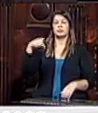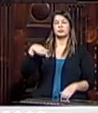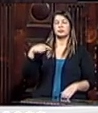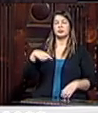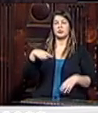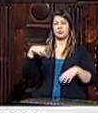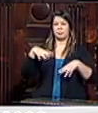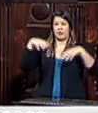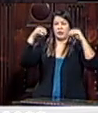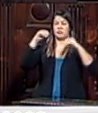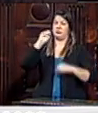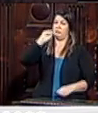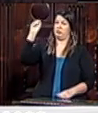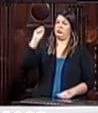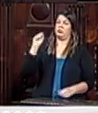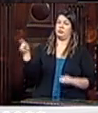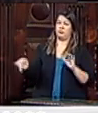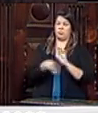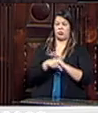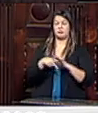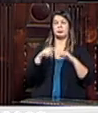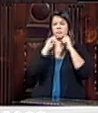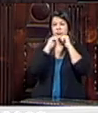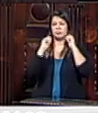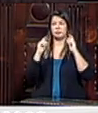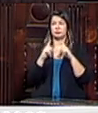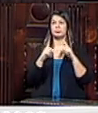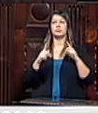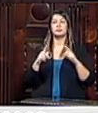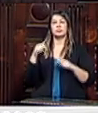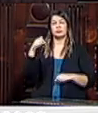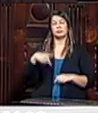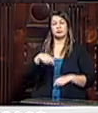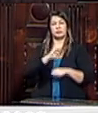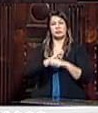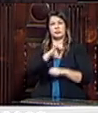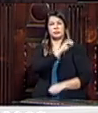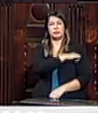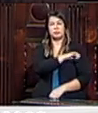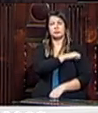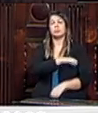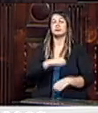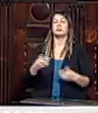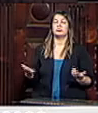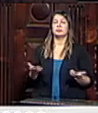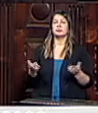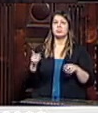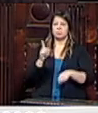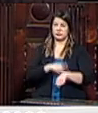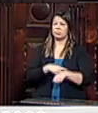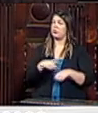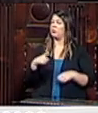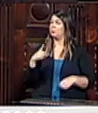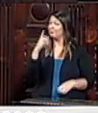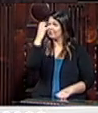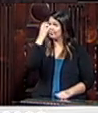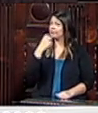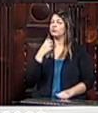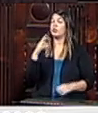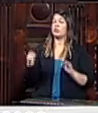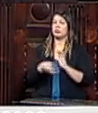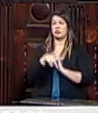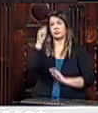sede do Poder Legislativo do Estado do Rio de Janeiro, nessa hora tão grave para o